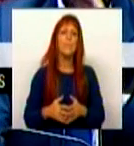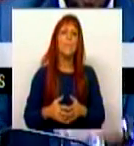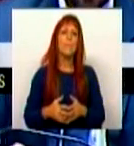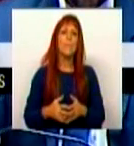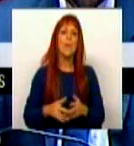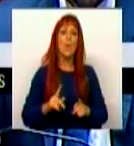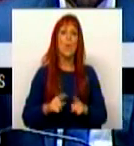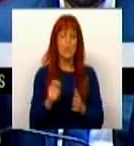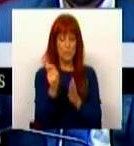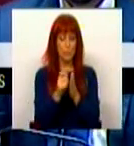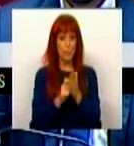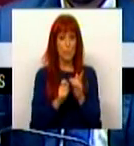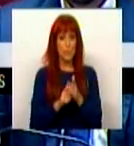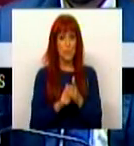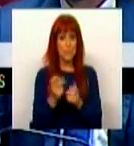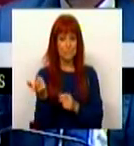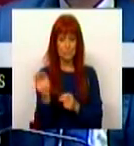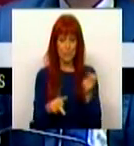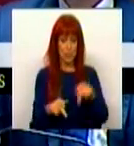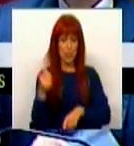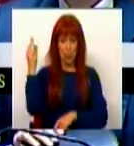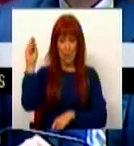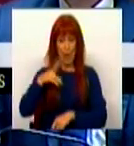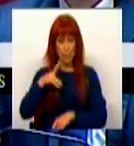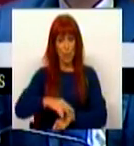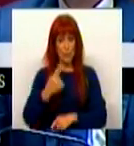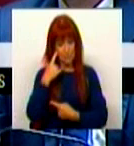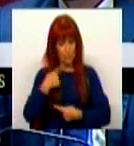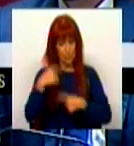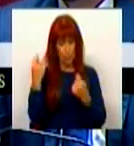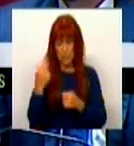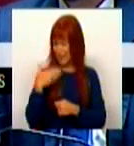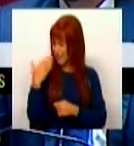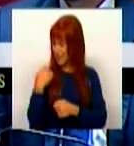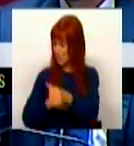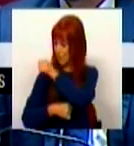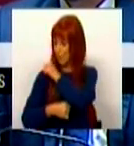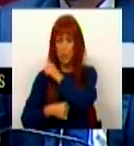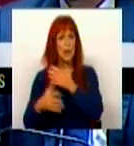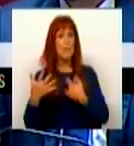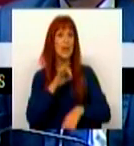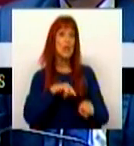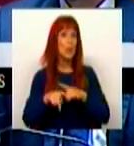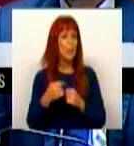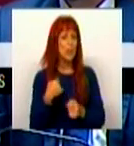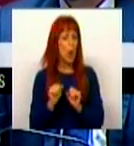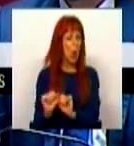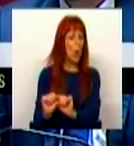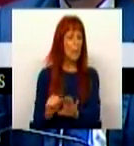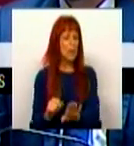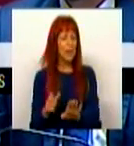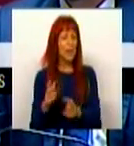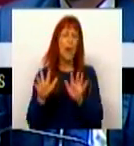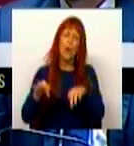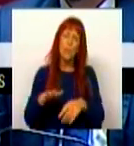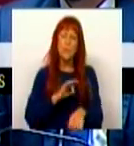o indicador coincidente do Banco de Portugal, divulgado há poucos dias, mas os senhores deputados da oposição só citam